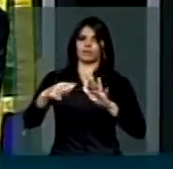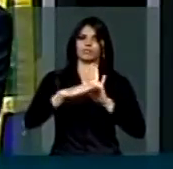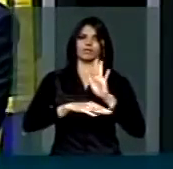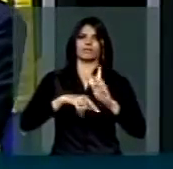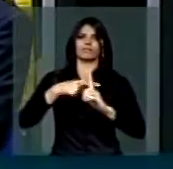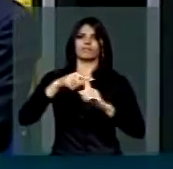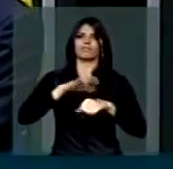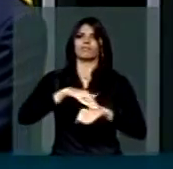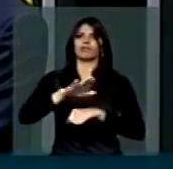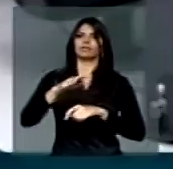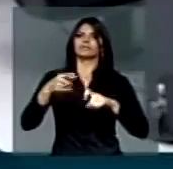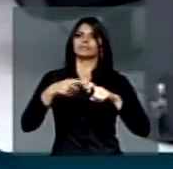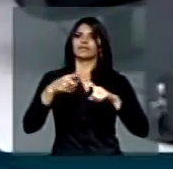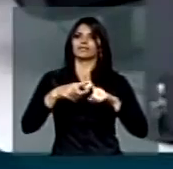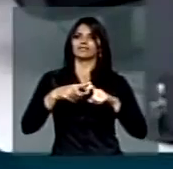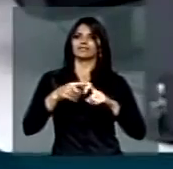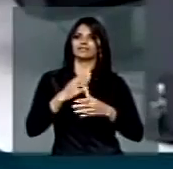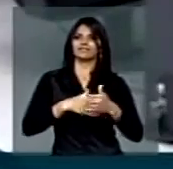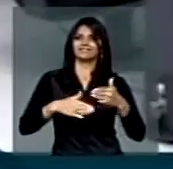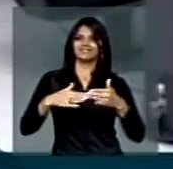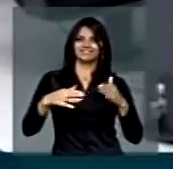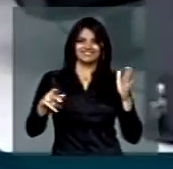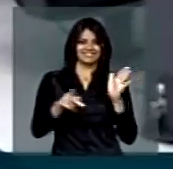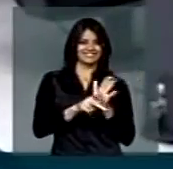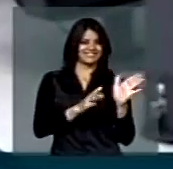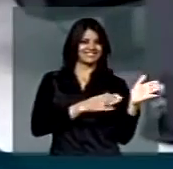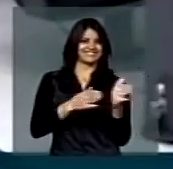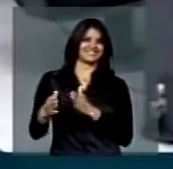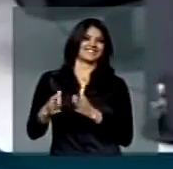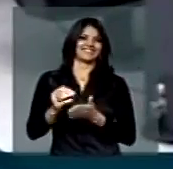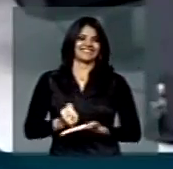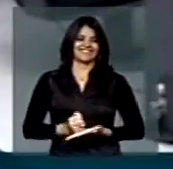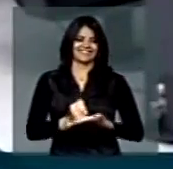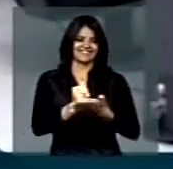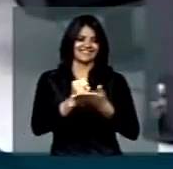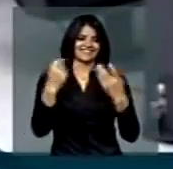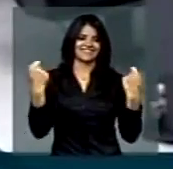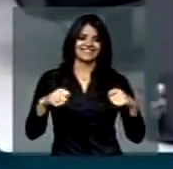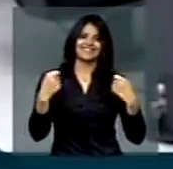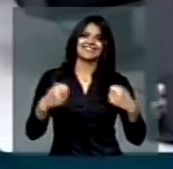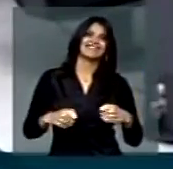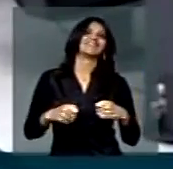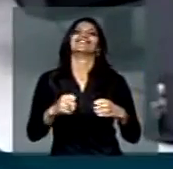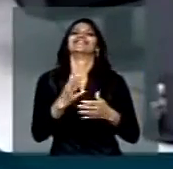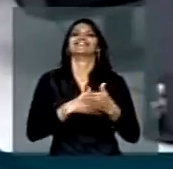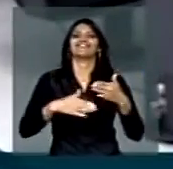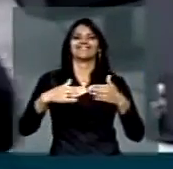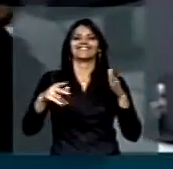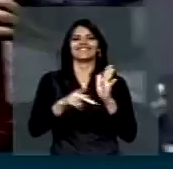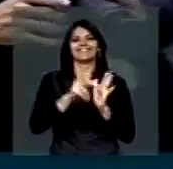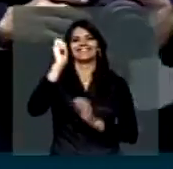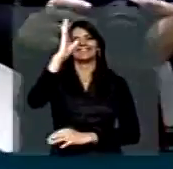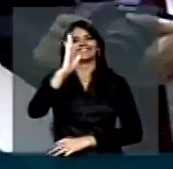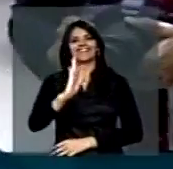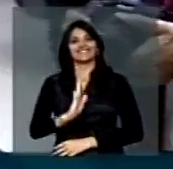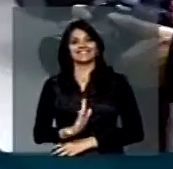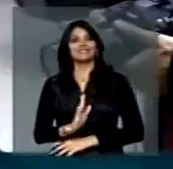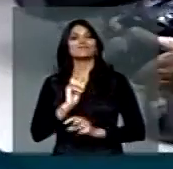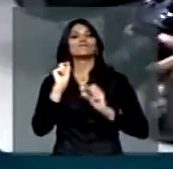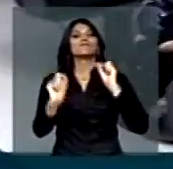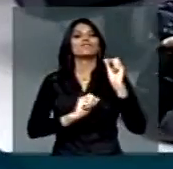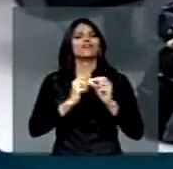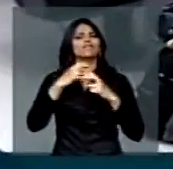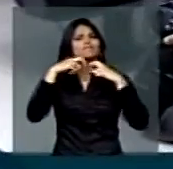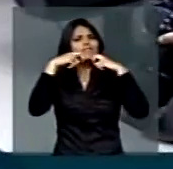nos afastar de dar a ela o suporte necessário para que o Brasil não